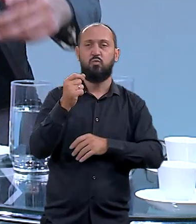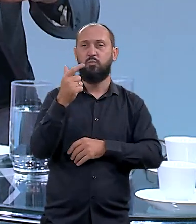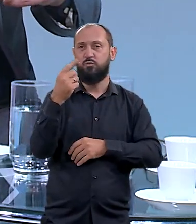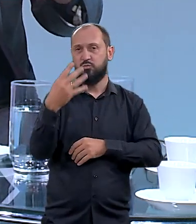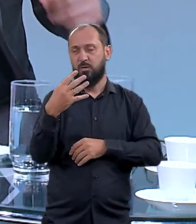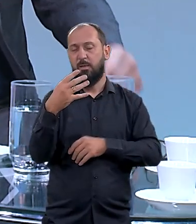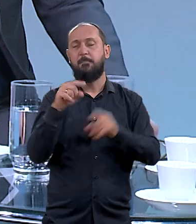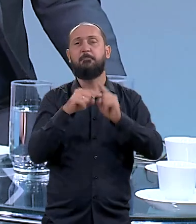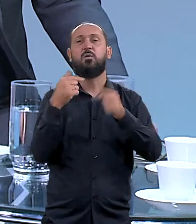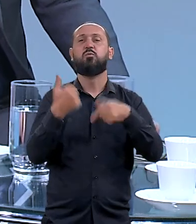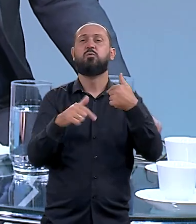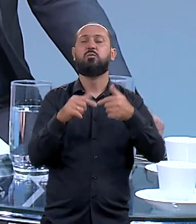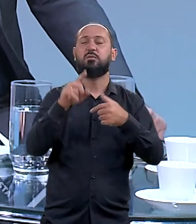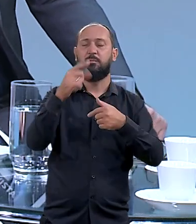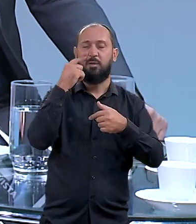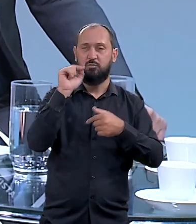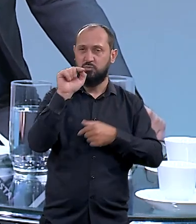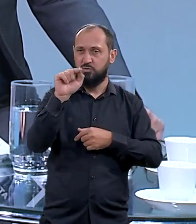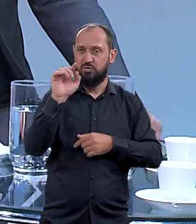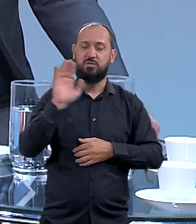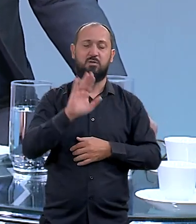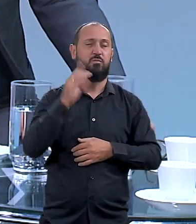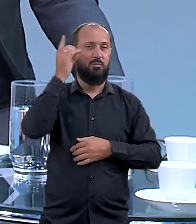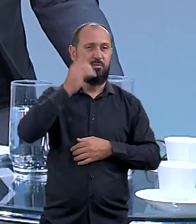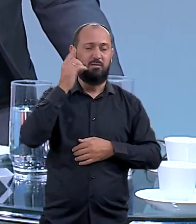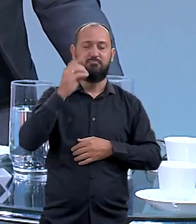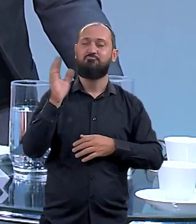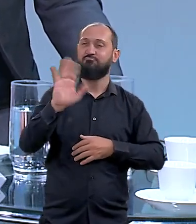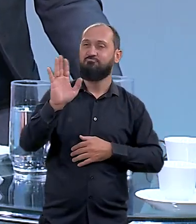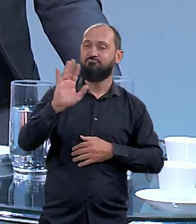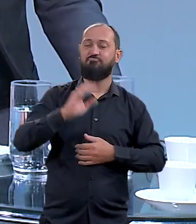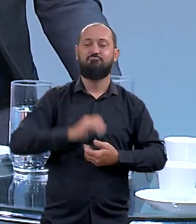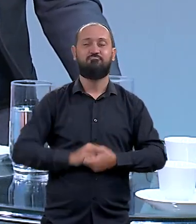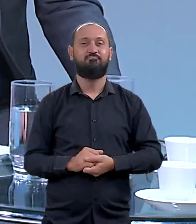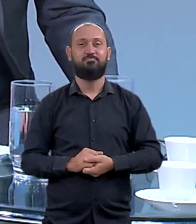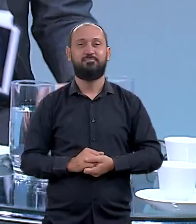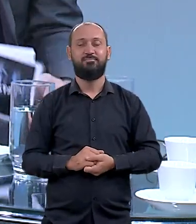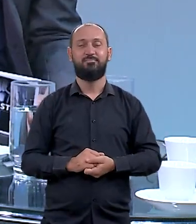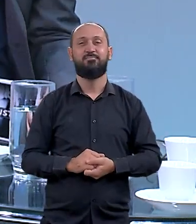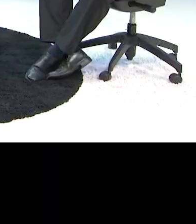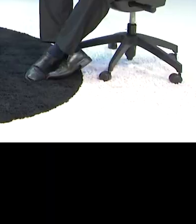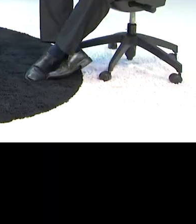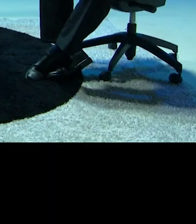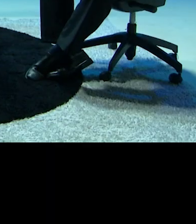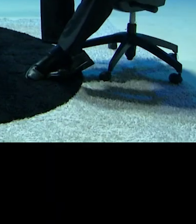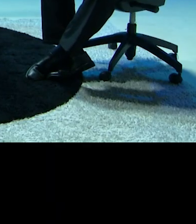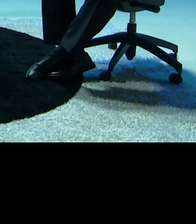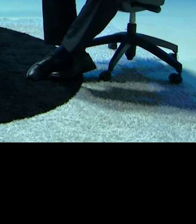2024, mas sobre a atuação do seu parlamentar. A gente se vê numa próxima. Até breve.